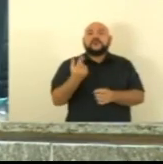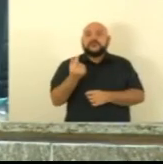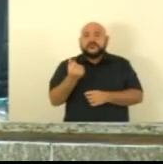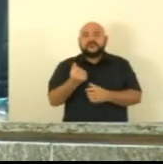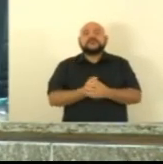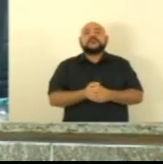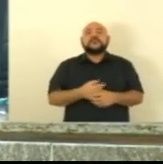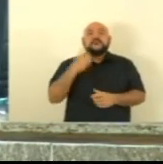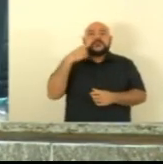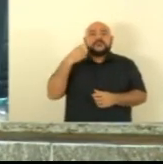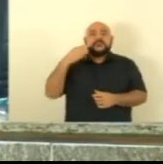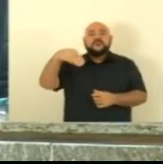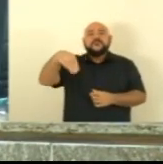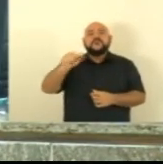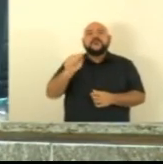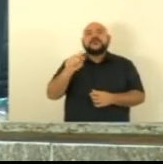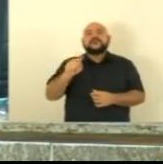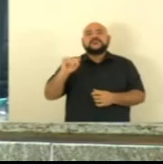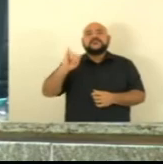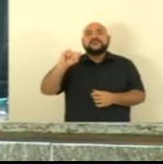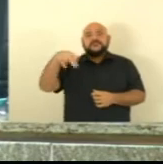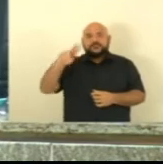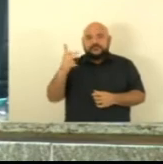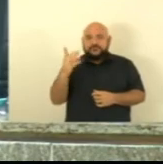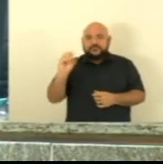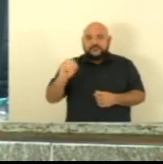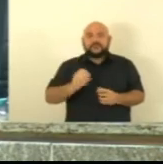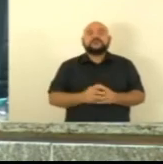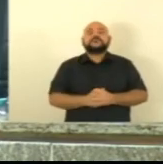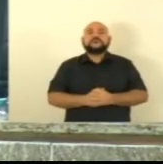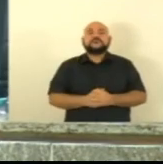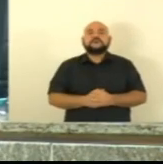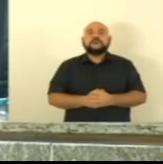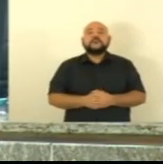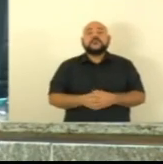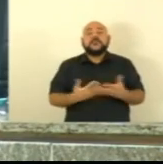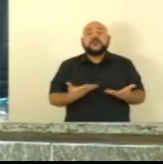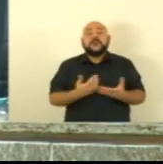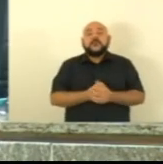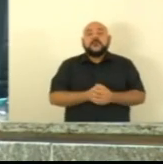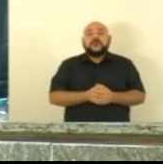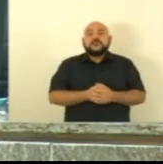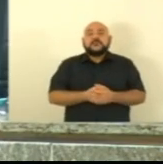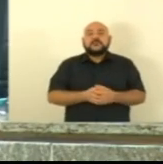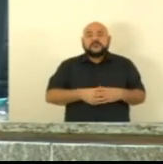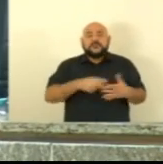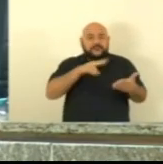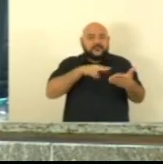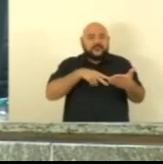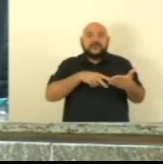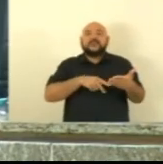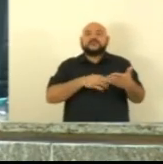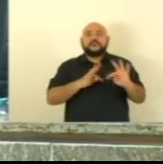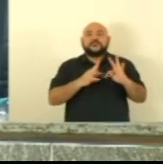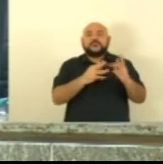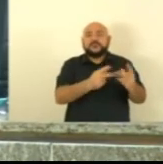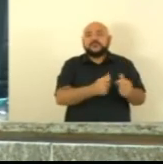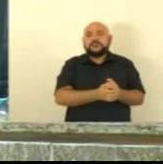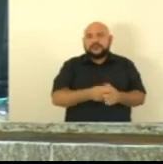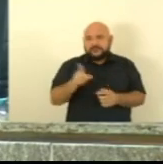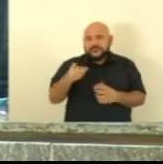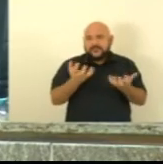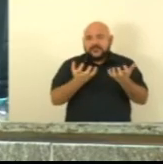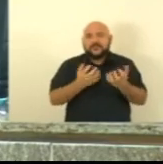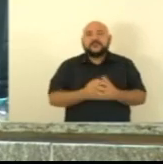Anjos, para oferecer parecer oral à matéria. Pergunto se Vossa Excelência está em condições de relatar ou se quer se prevalecer do prazo. Presidente, o